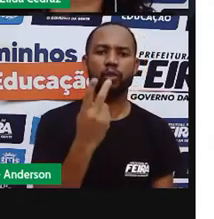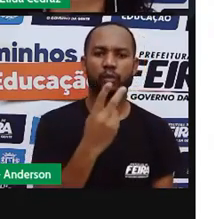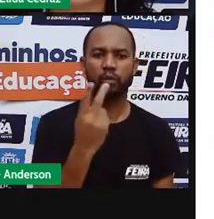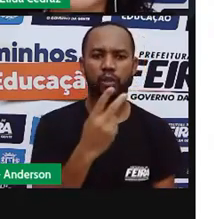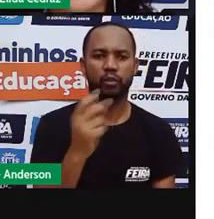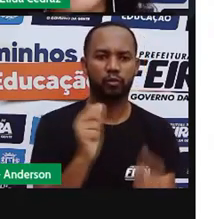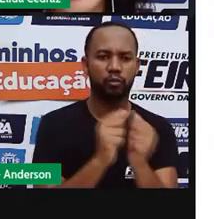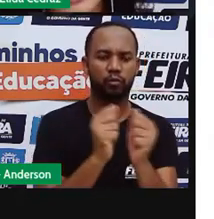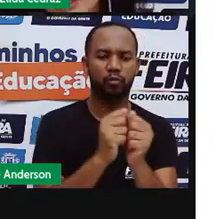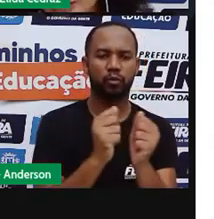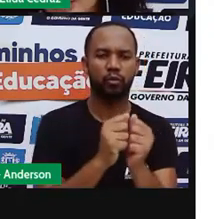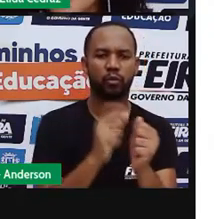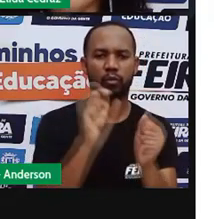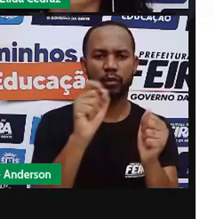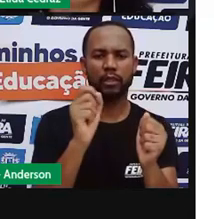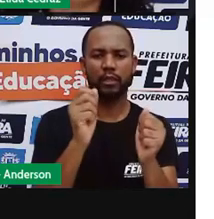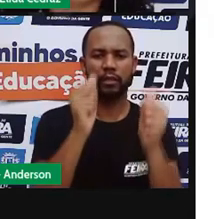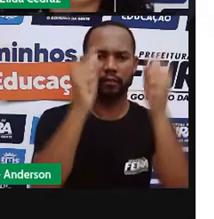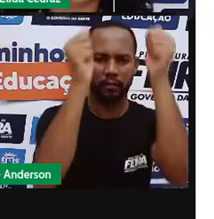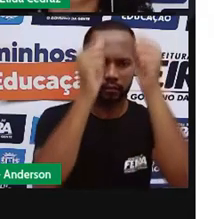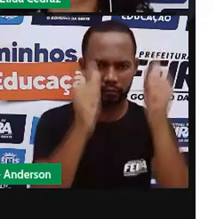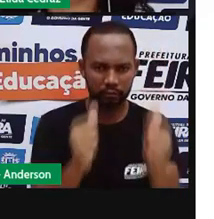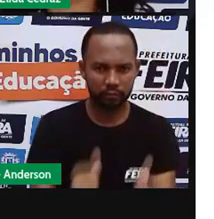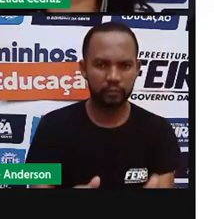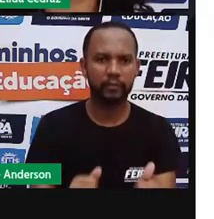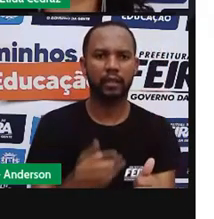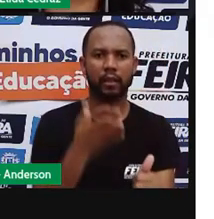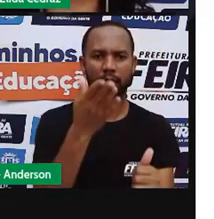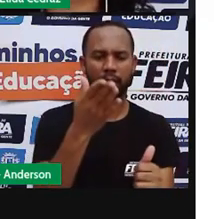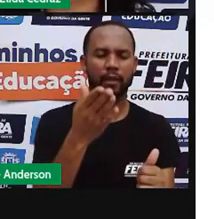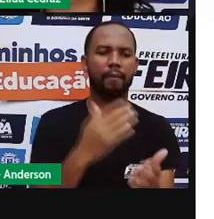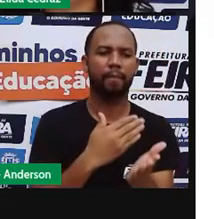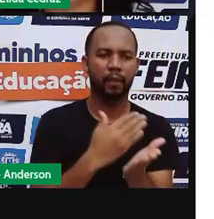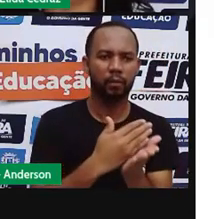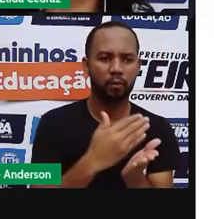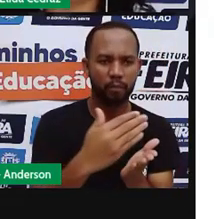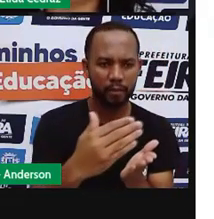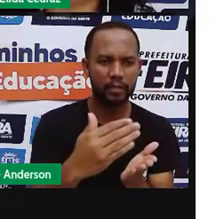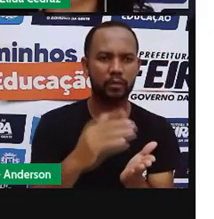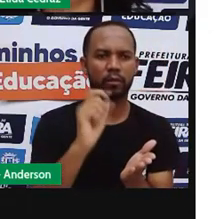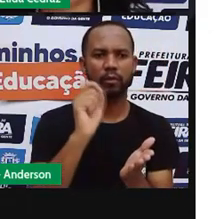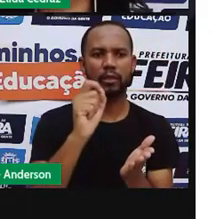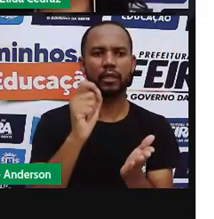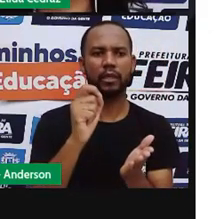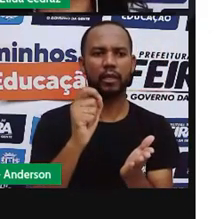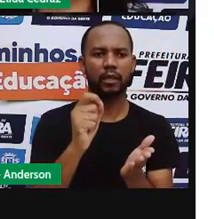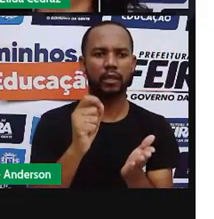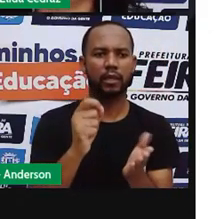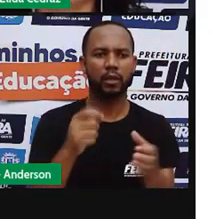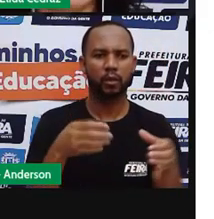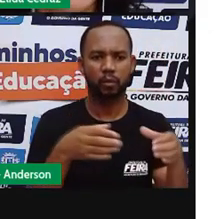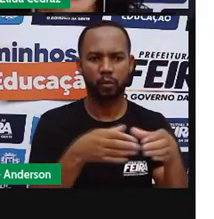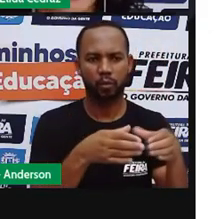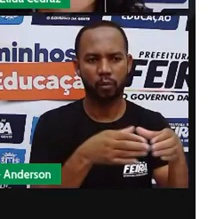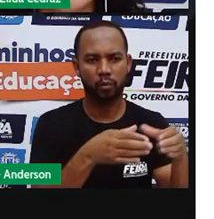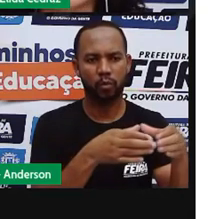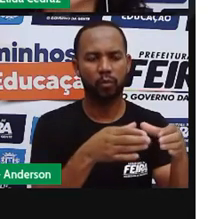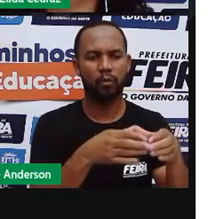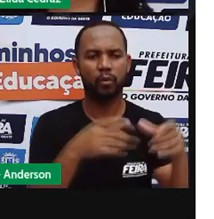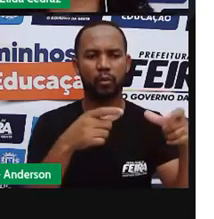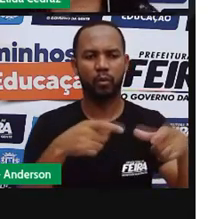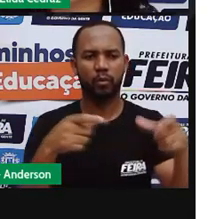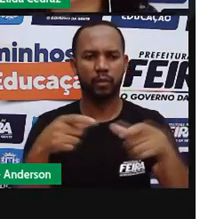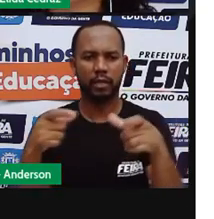devoção. Senhora Santana. Começava a nascer ali um ponto obrigatório de